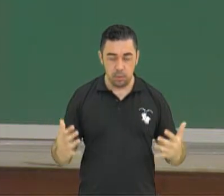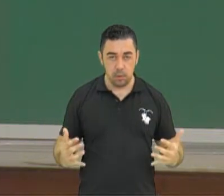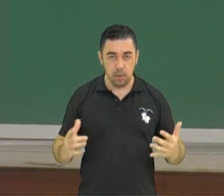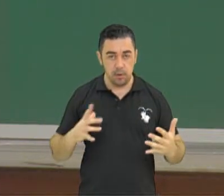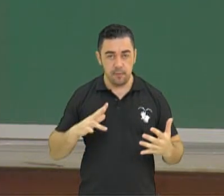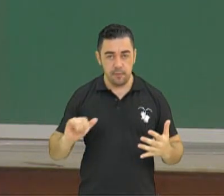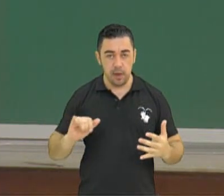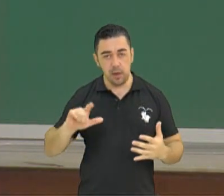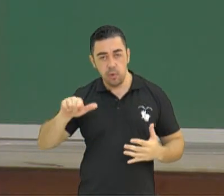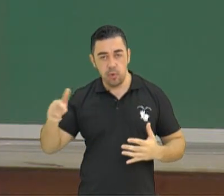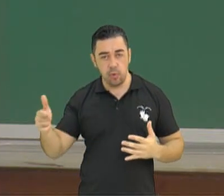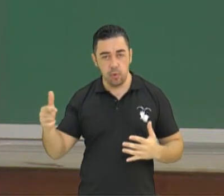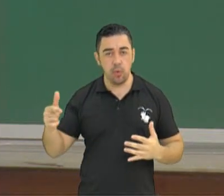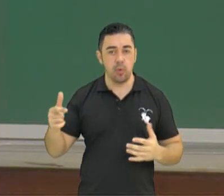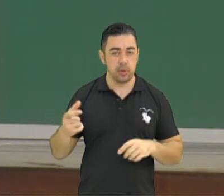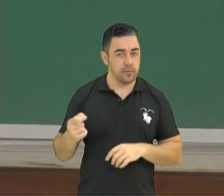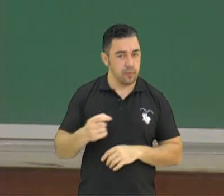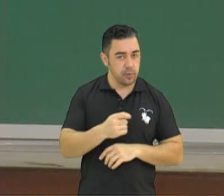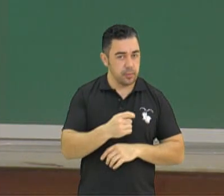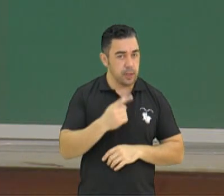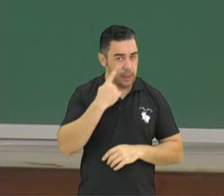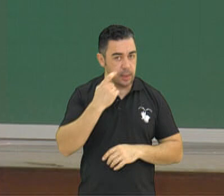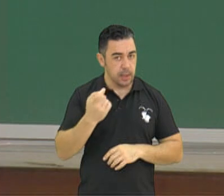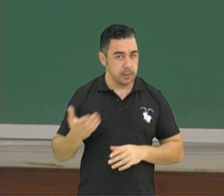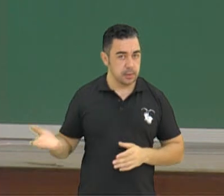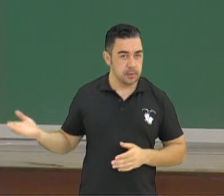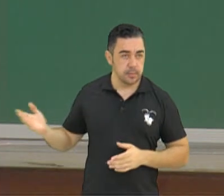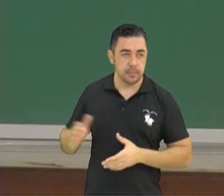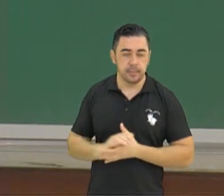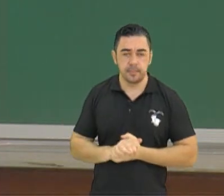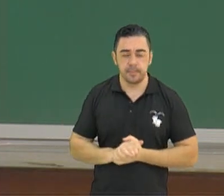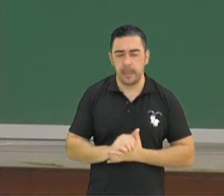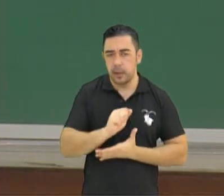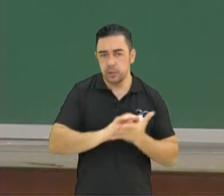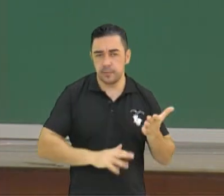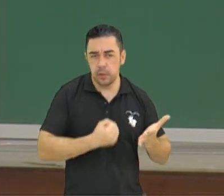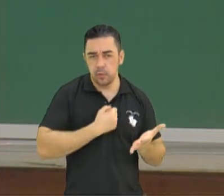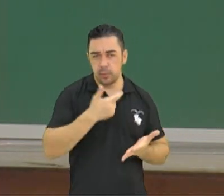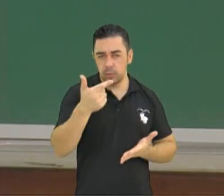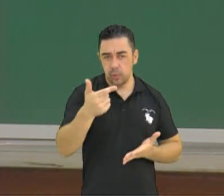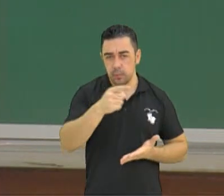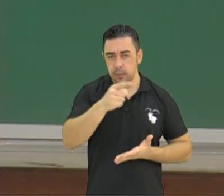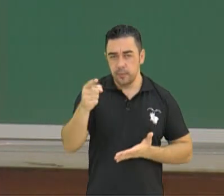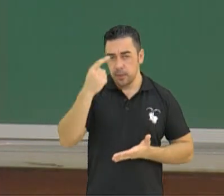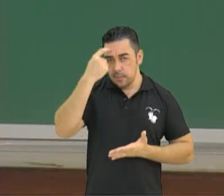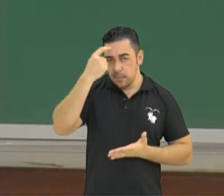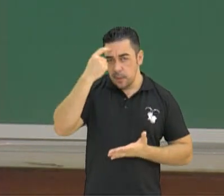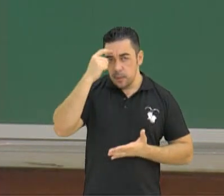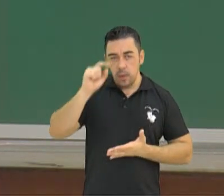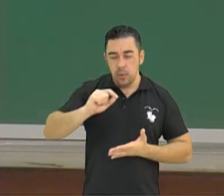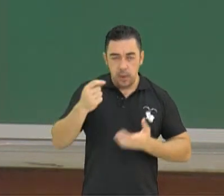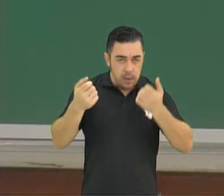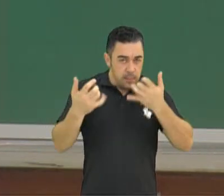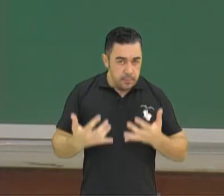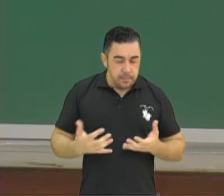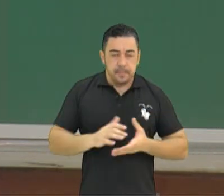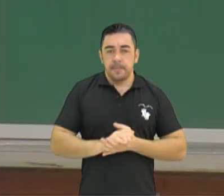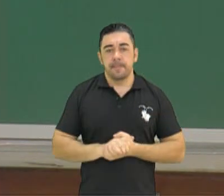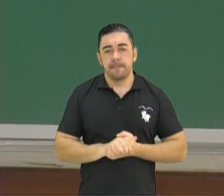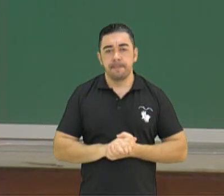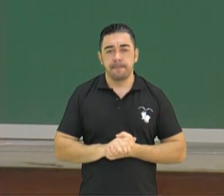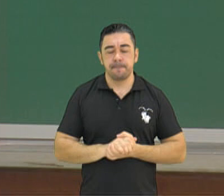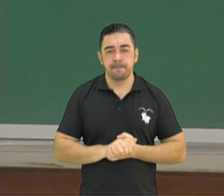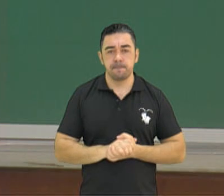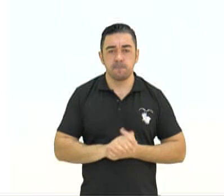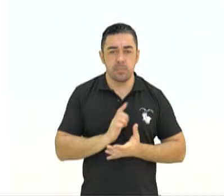vai infectar outras formigas. Olha que interessante isso aqui também. O exercício agora, para vocês pensarem um pouco sobre o que a gente está falando aqui.